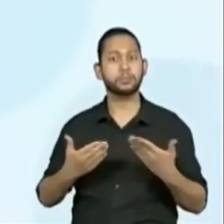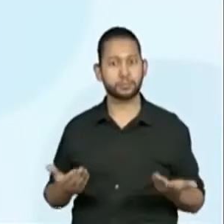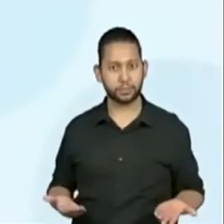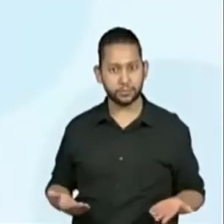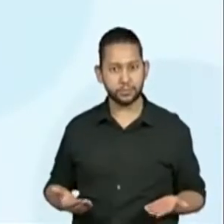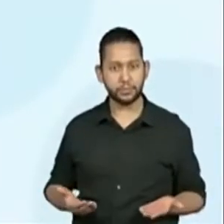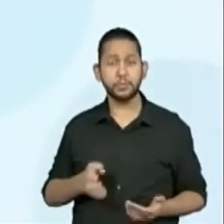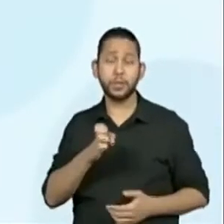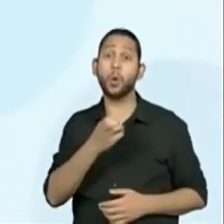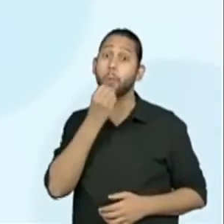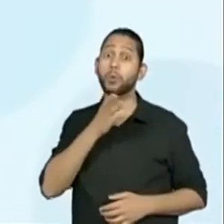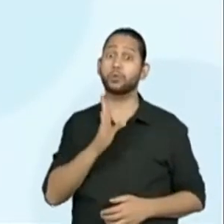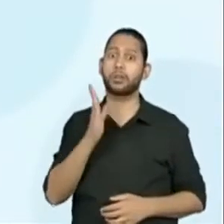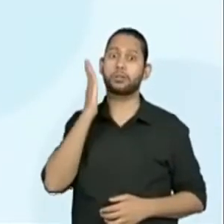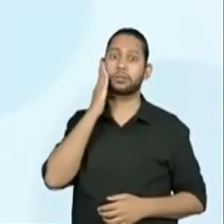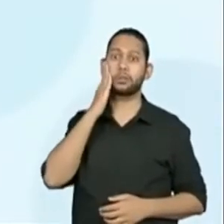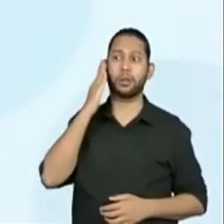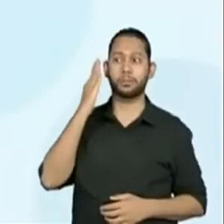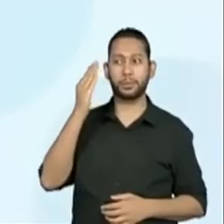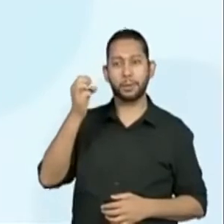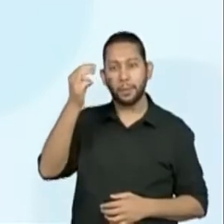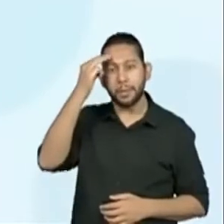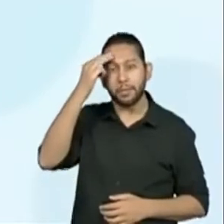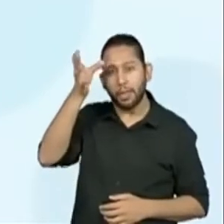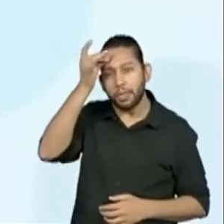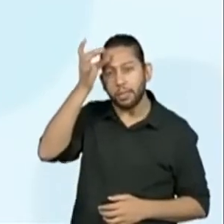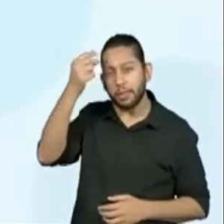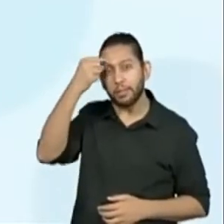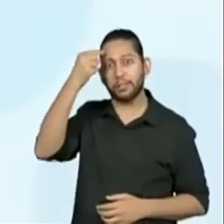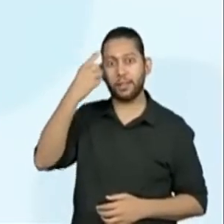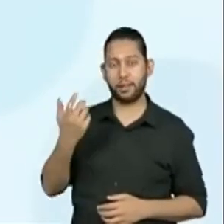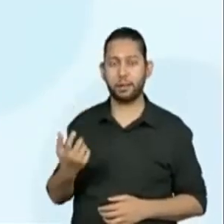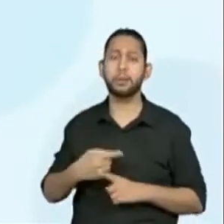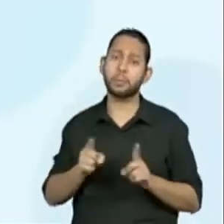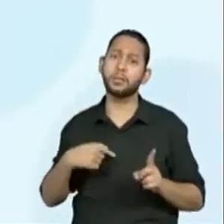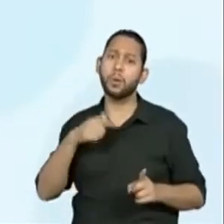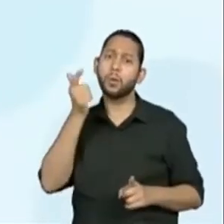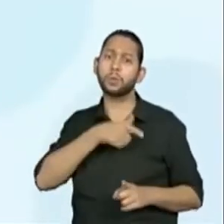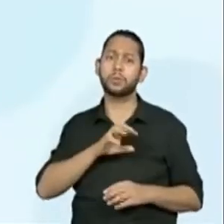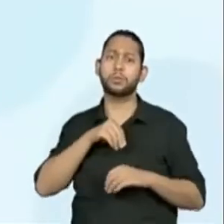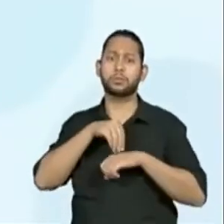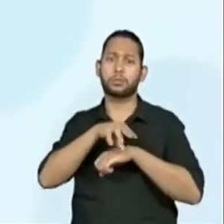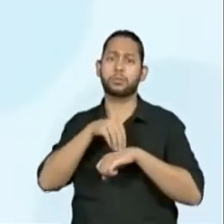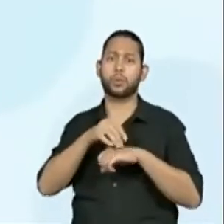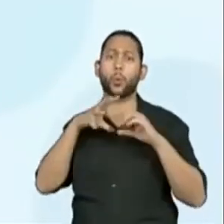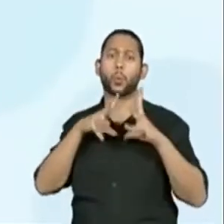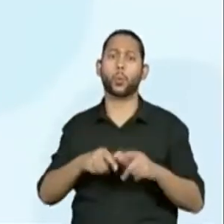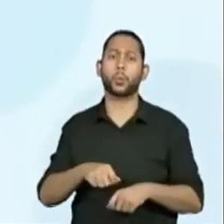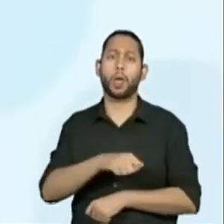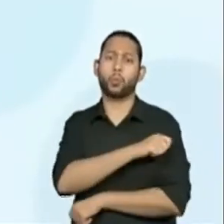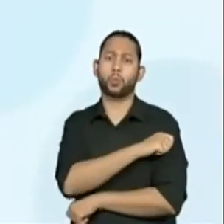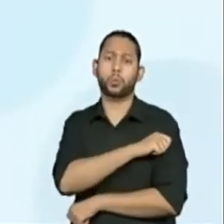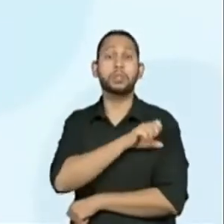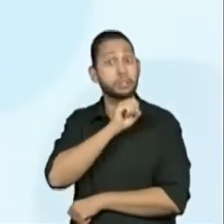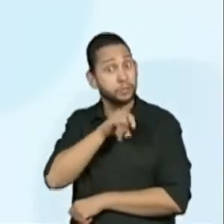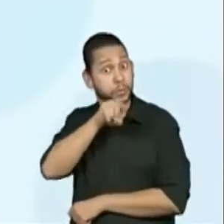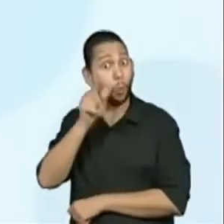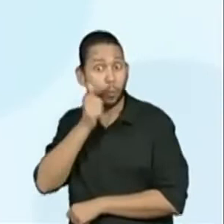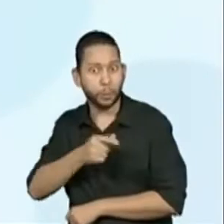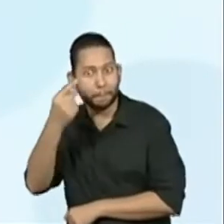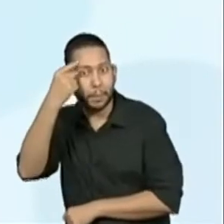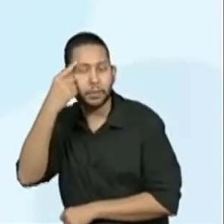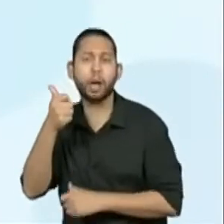que o aluno que já sabe fazer pelo cálculo mental mas é que a professora quer atingir todos os alunos certo então vamos para a nossa